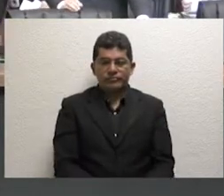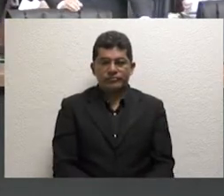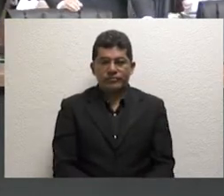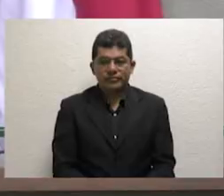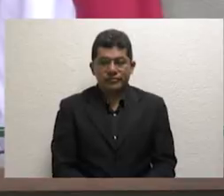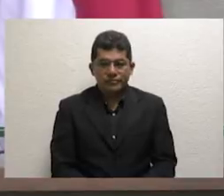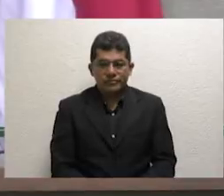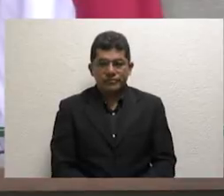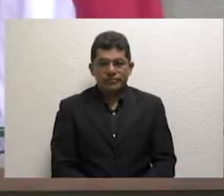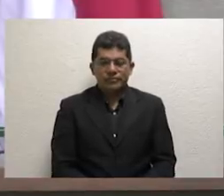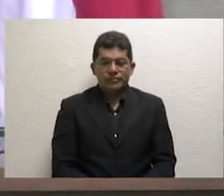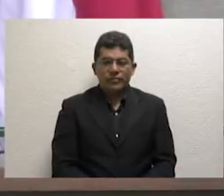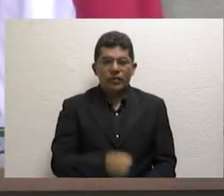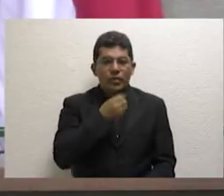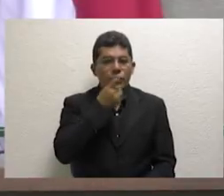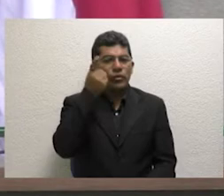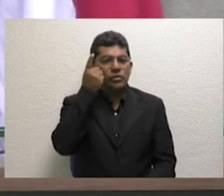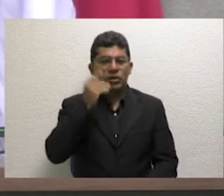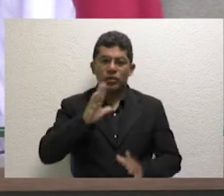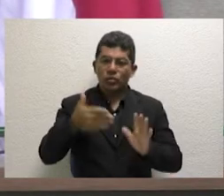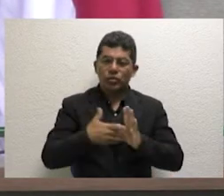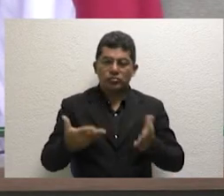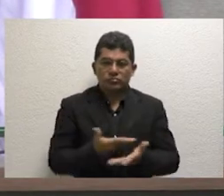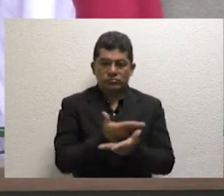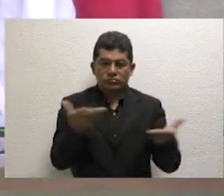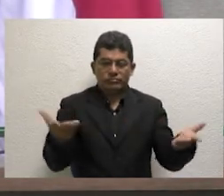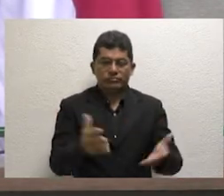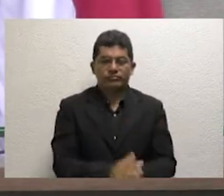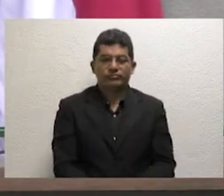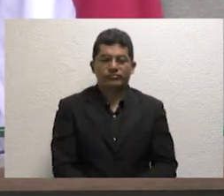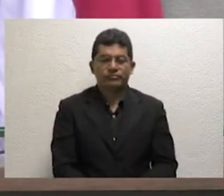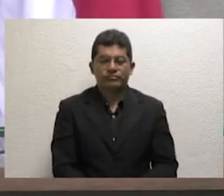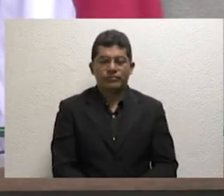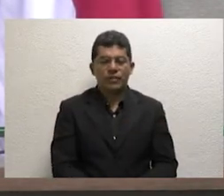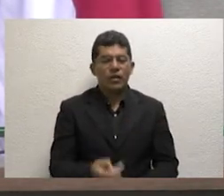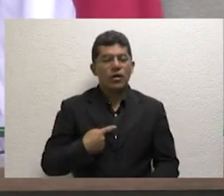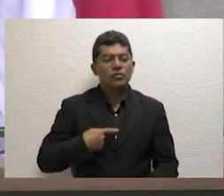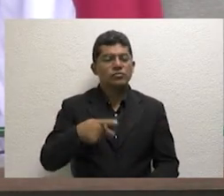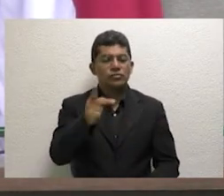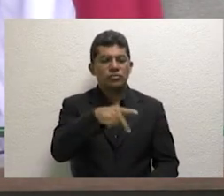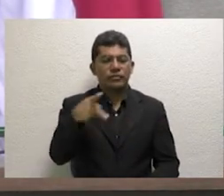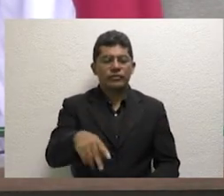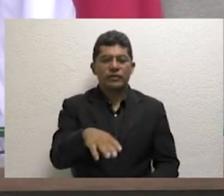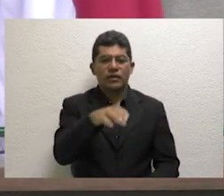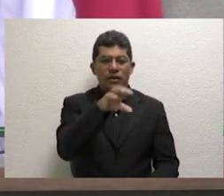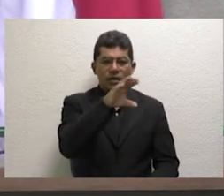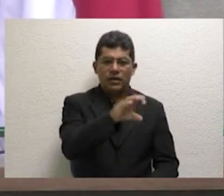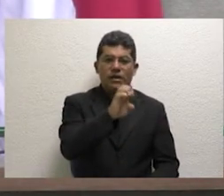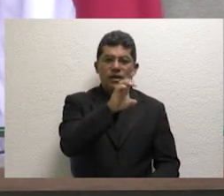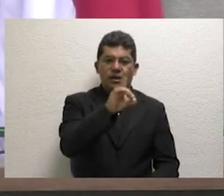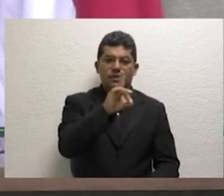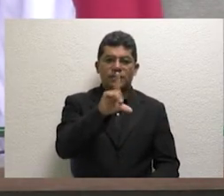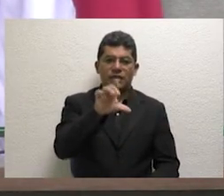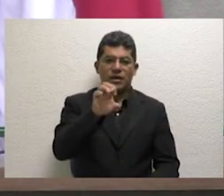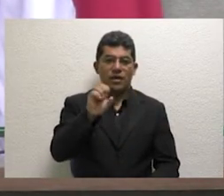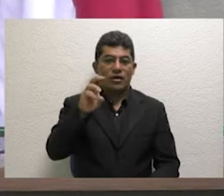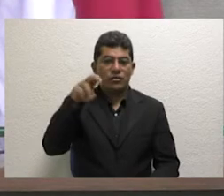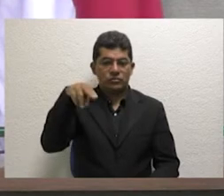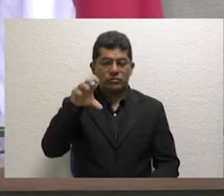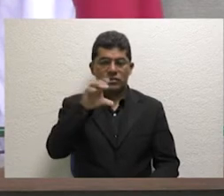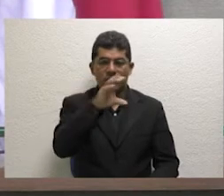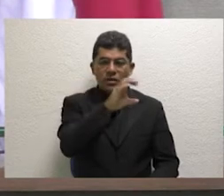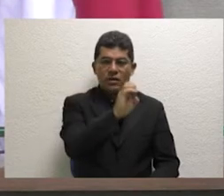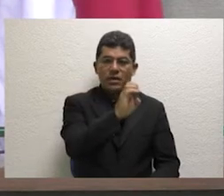bom dia a todos e a todas sou professor Edelso Penaforte Pinto sou